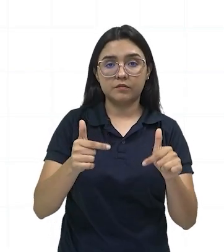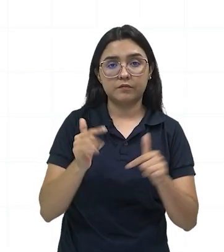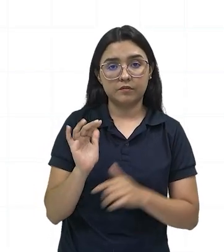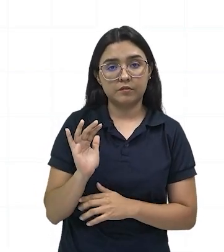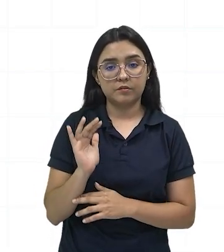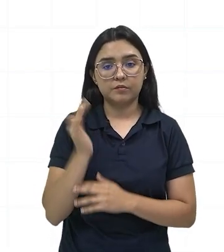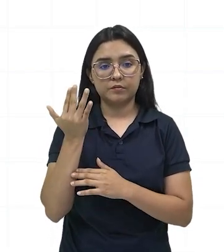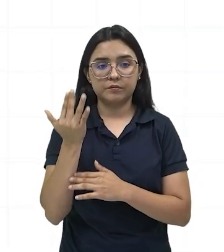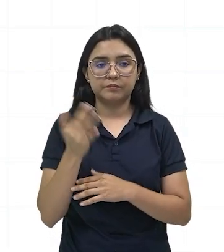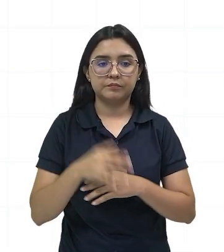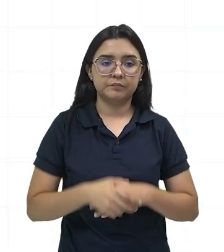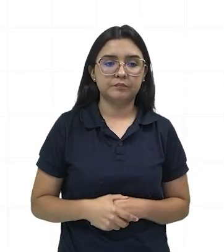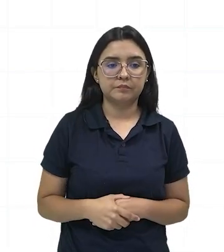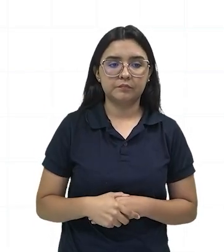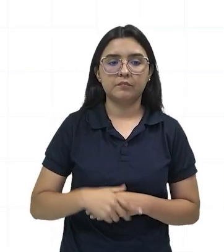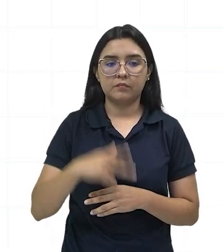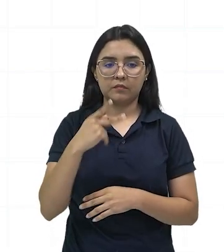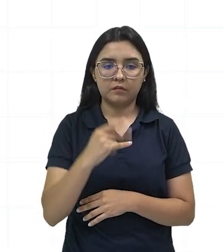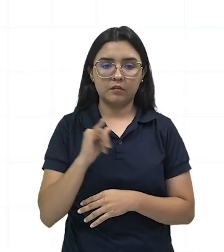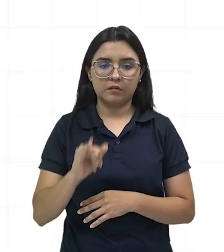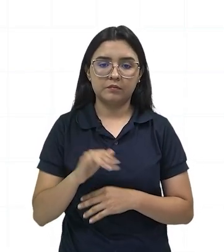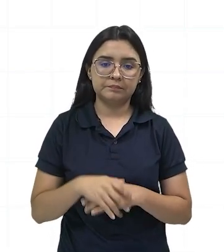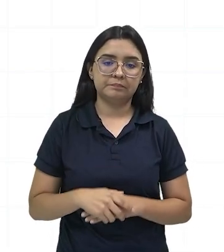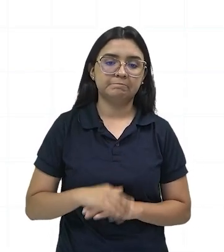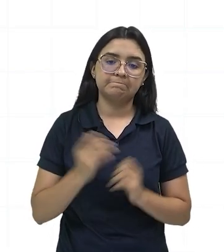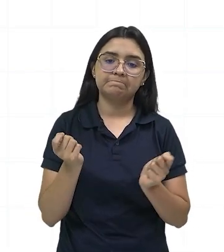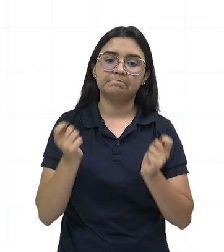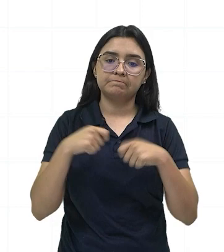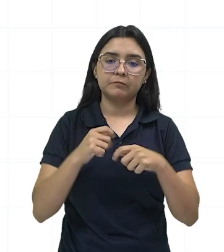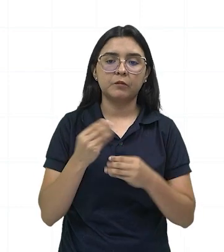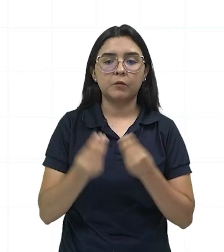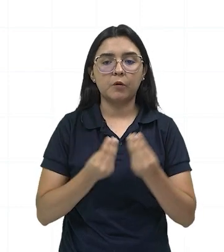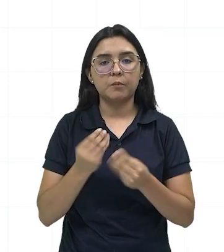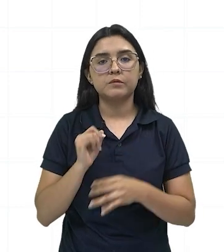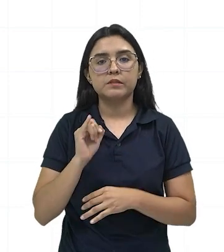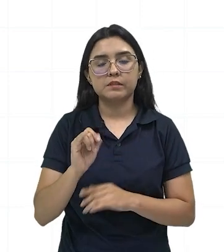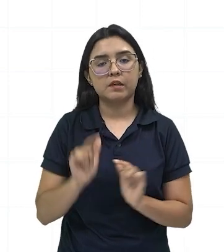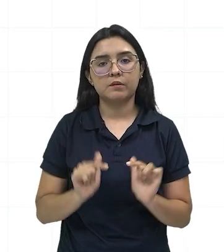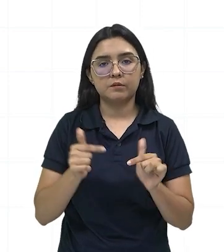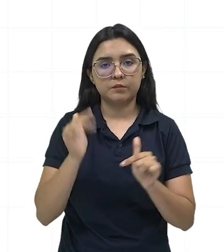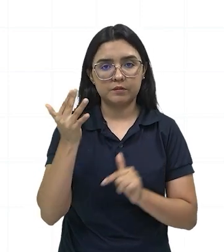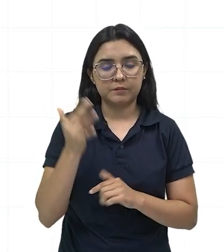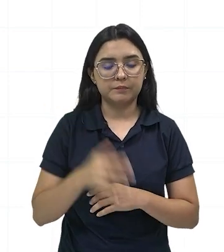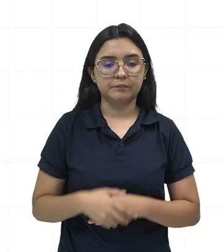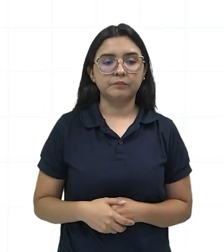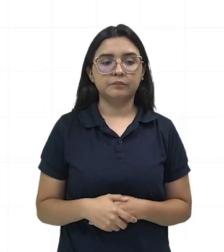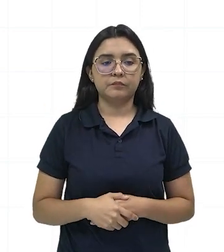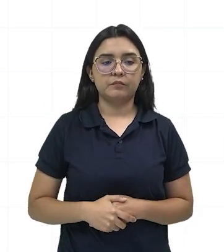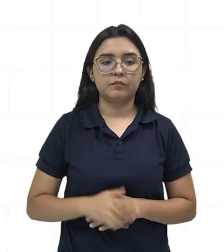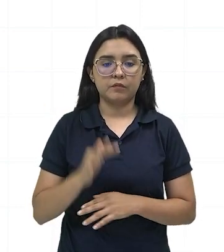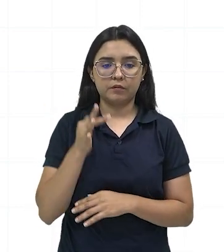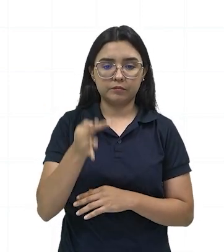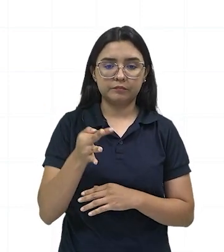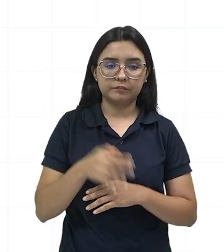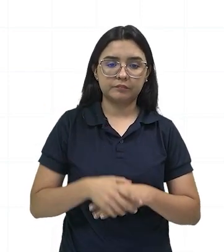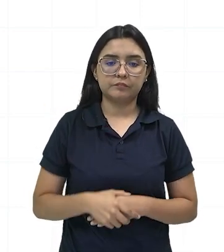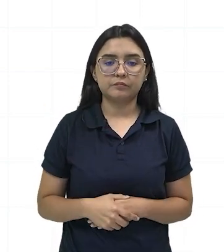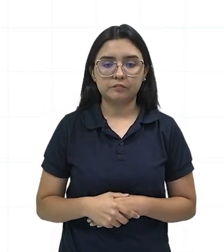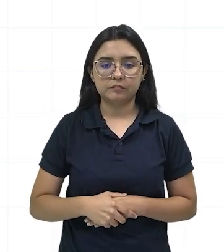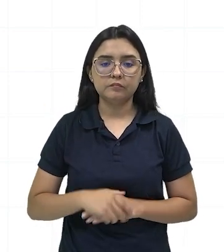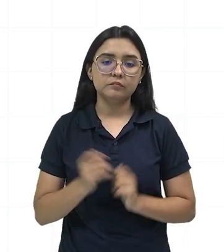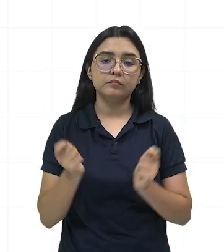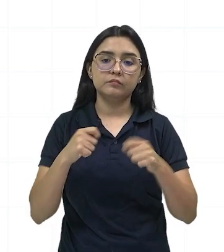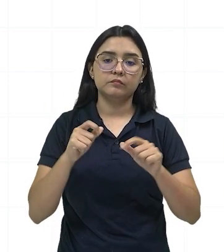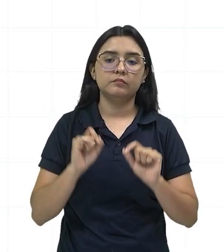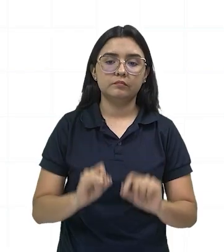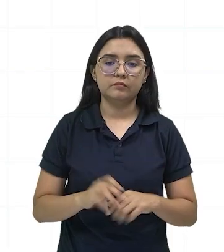No pretérito imperfeito, a hipótese de como seria se a ação ocorresse. E no futuro do presente, a